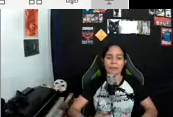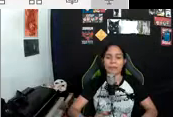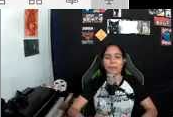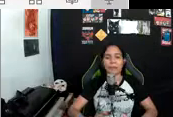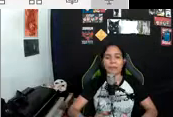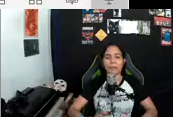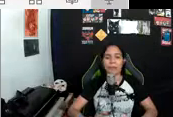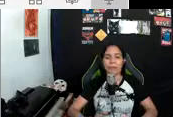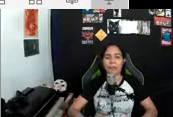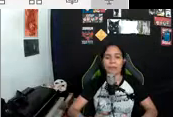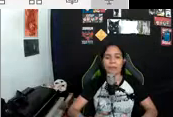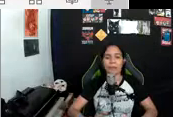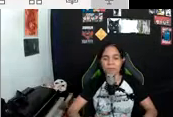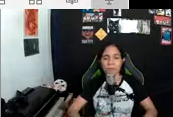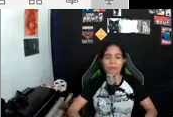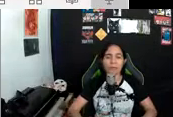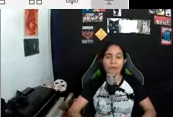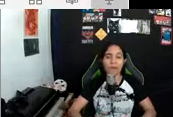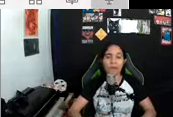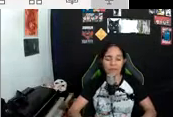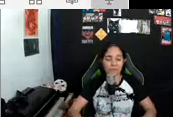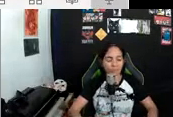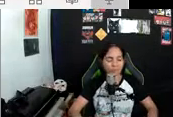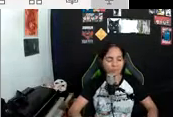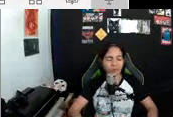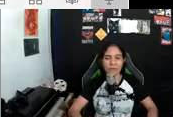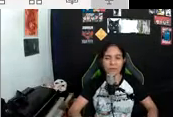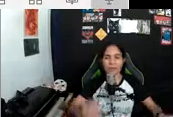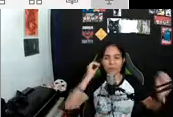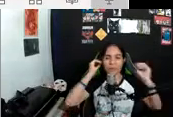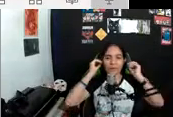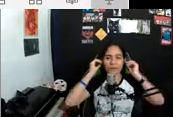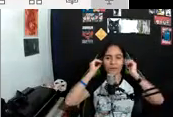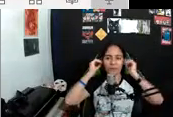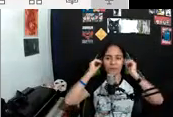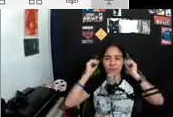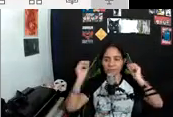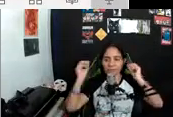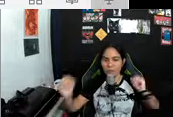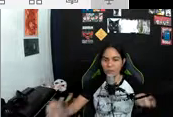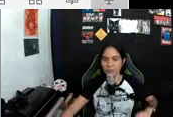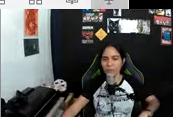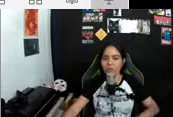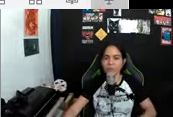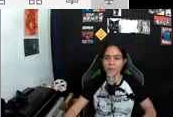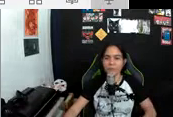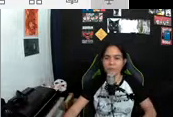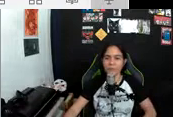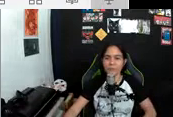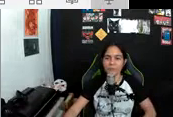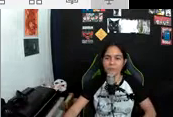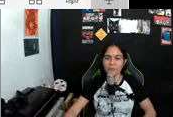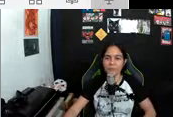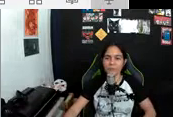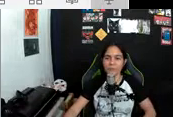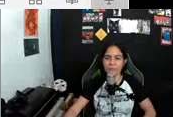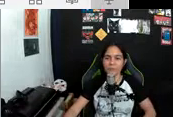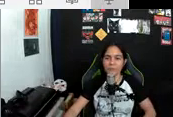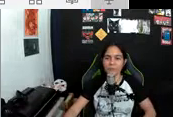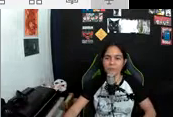é considerado enfermeiro, quem é considerado técnico e também as suas respectivas atribuições. Oi, tem alguém